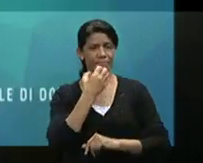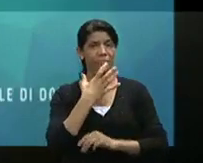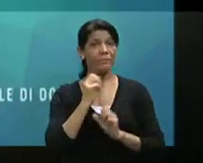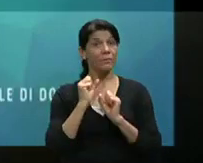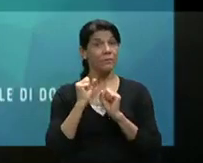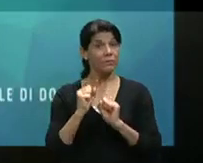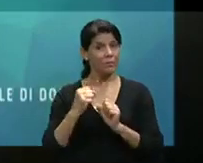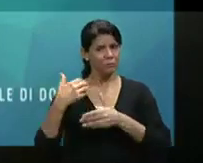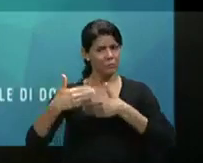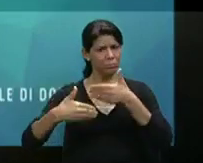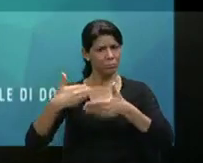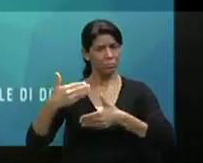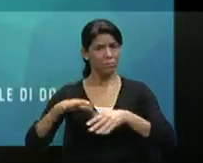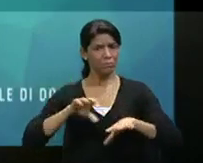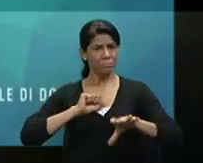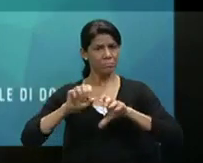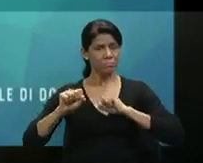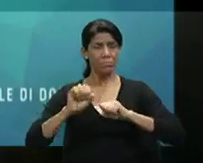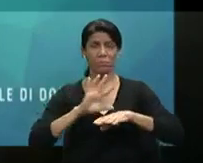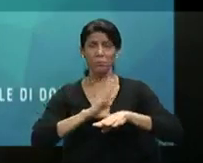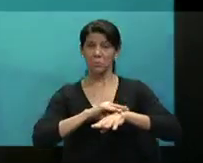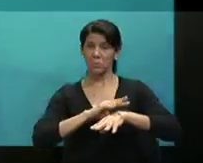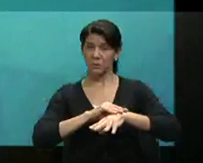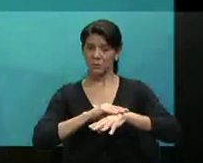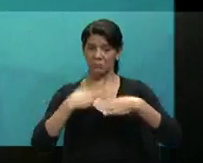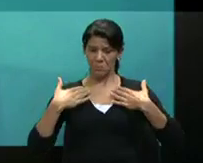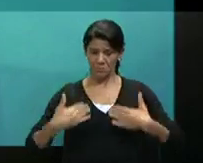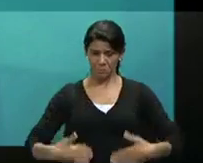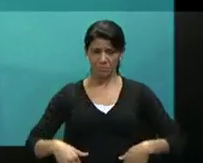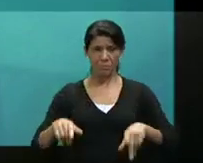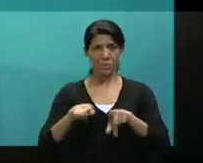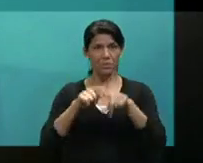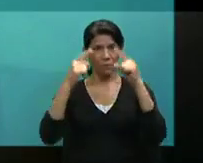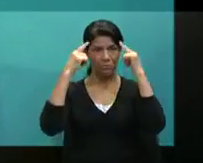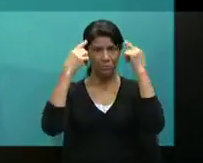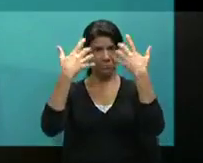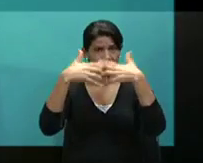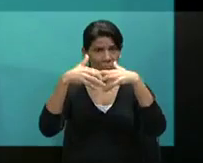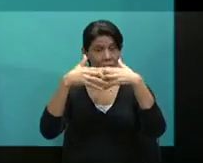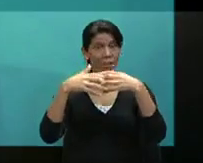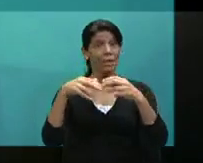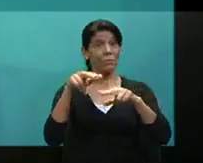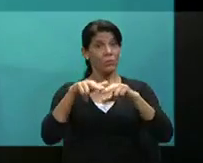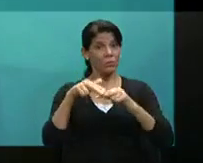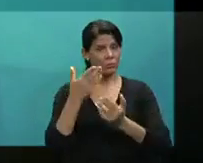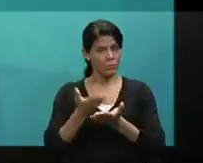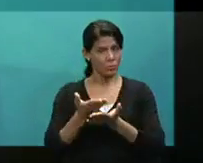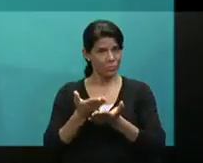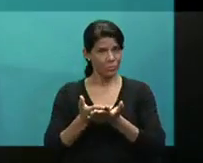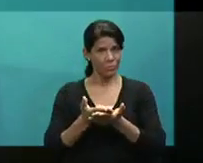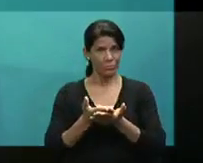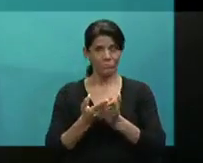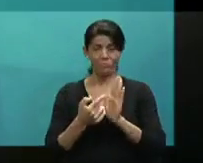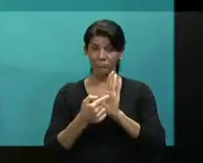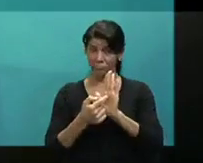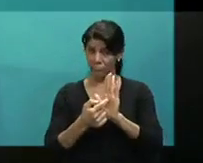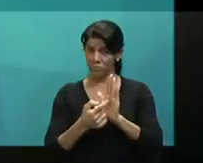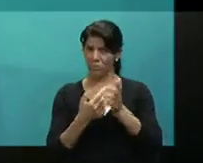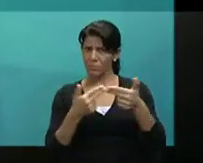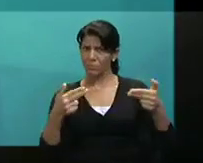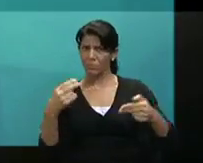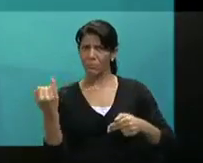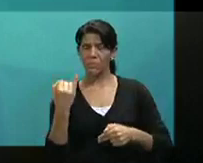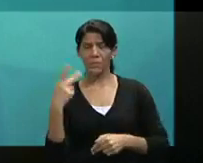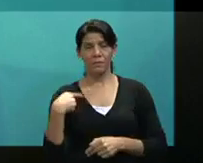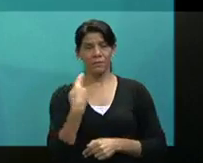podem desencadear doenças físicas e mentais. Por isso, nosso estudo trata de algo muito importante para as nossas vidas: